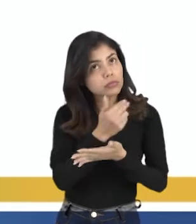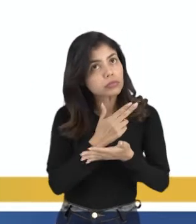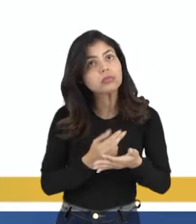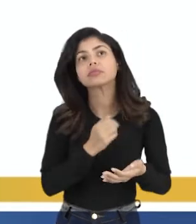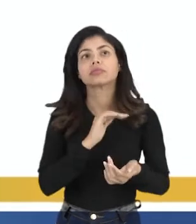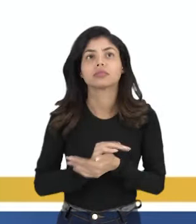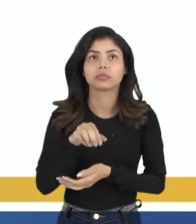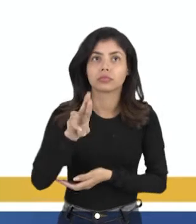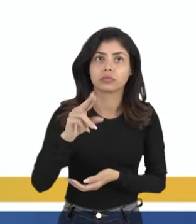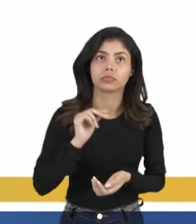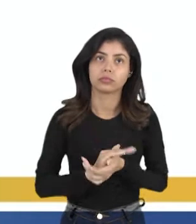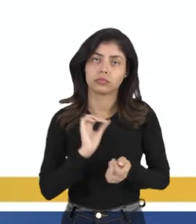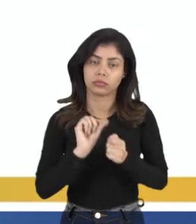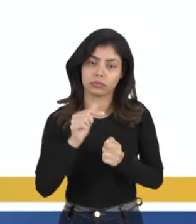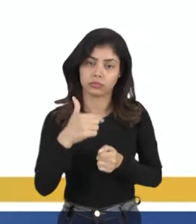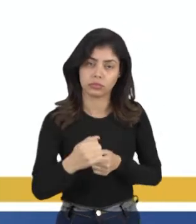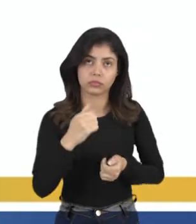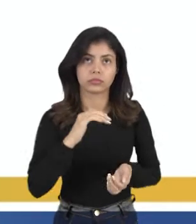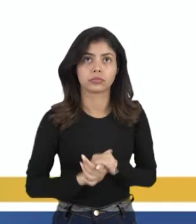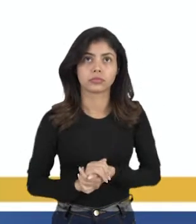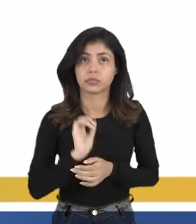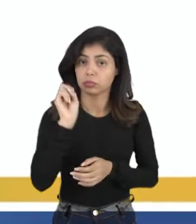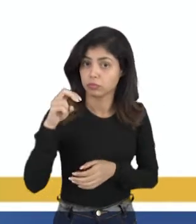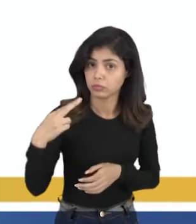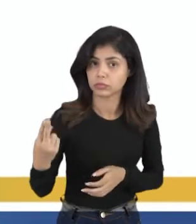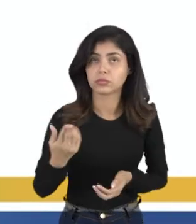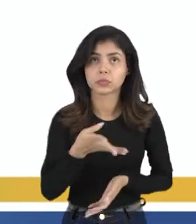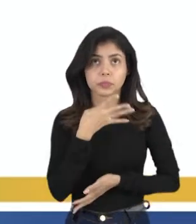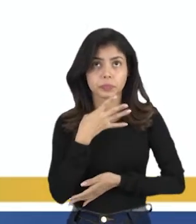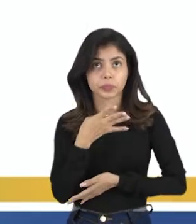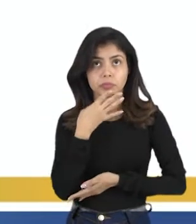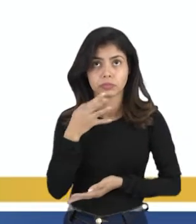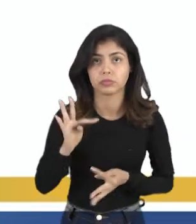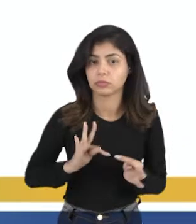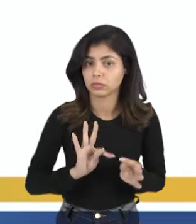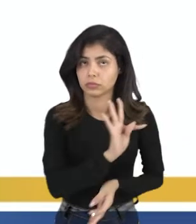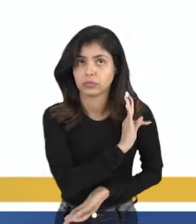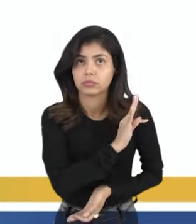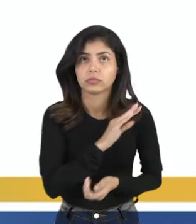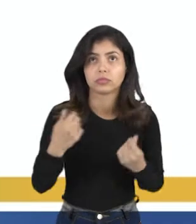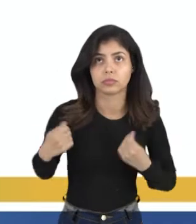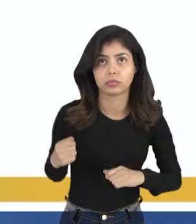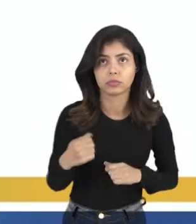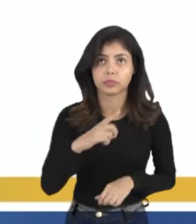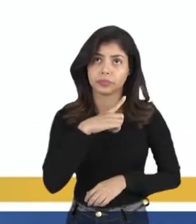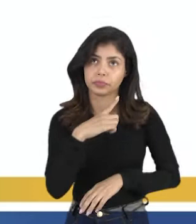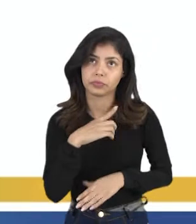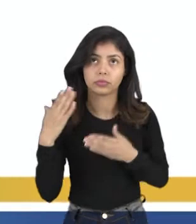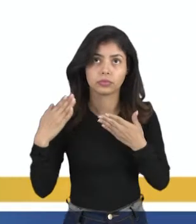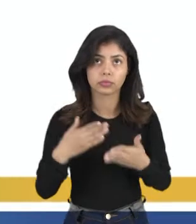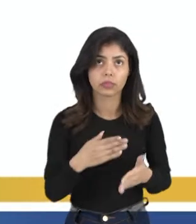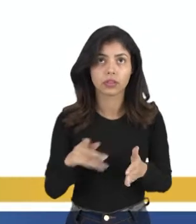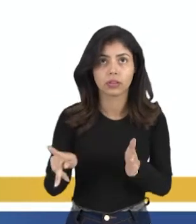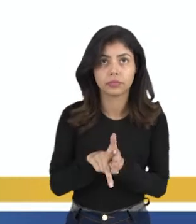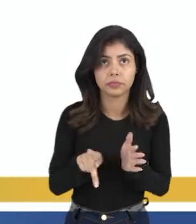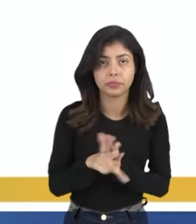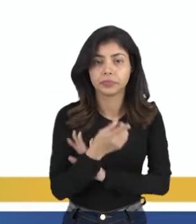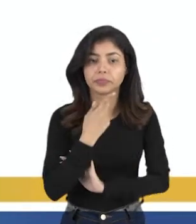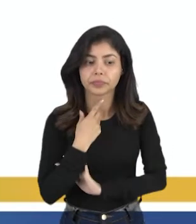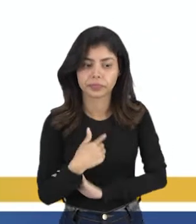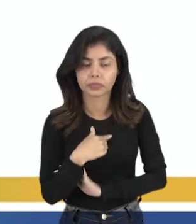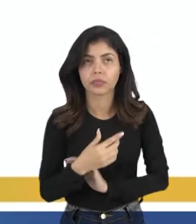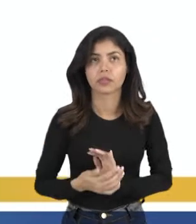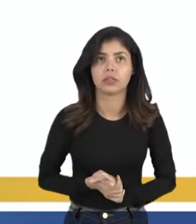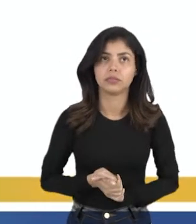olhar artístico de quem o apertava, ou o conhecimento técnico necessário para obter os efeitos